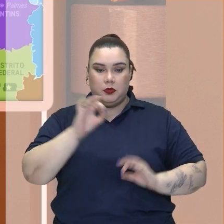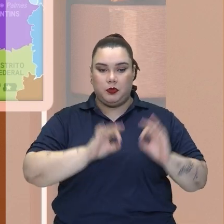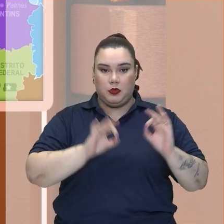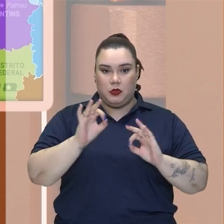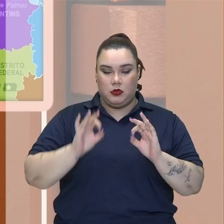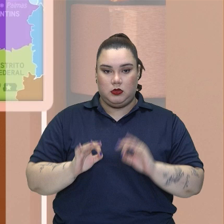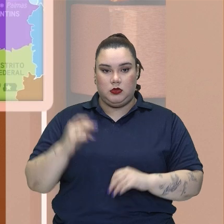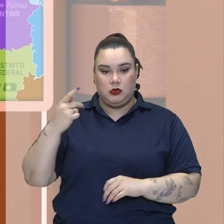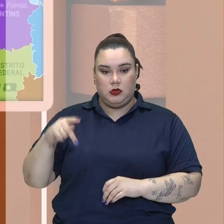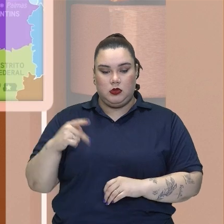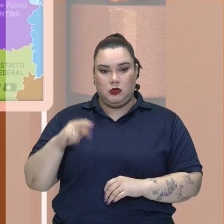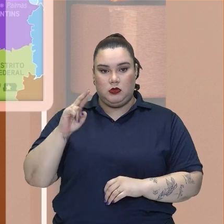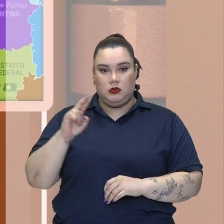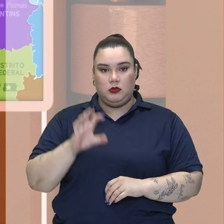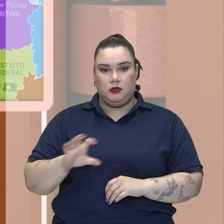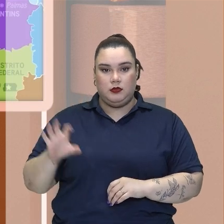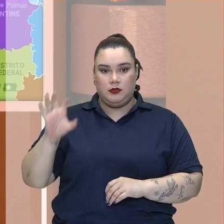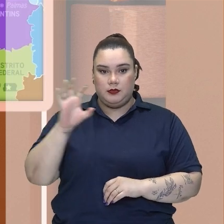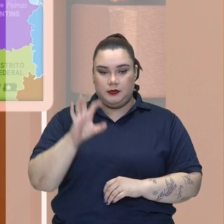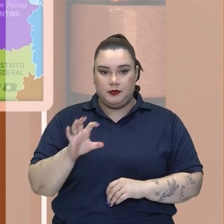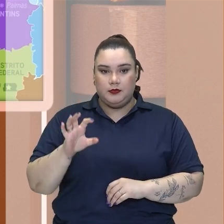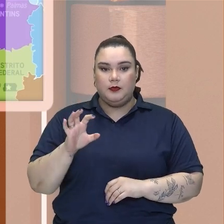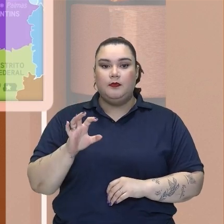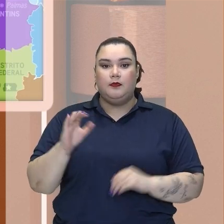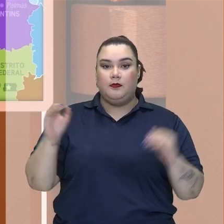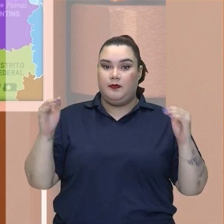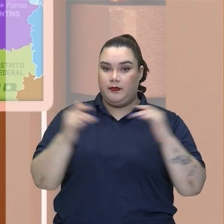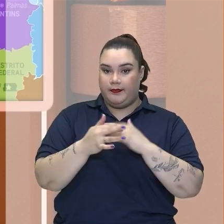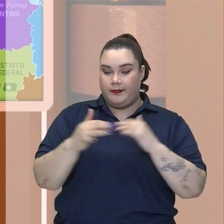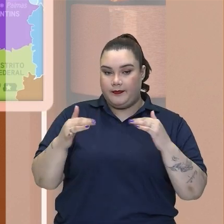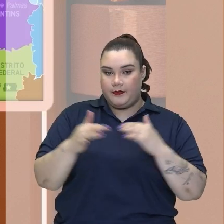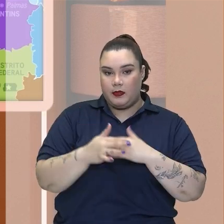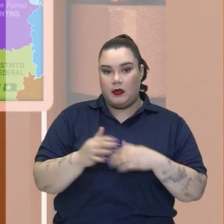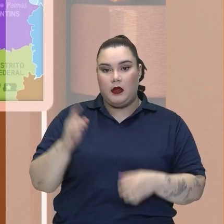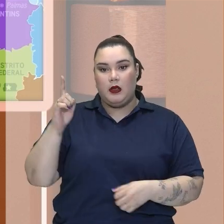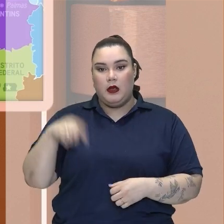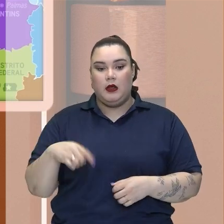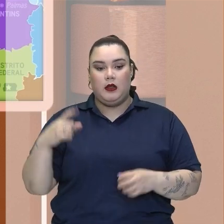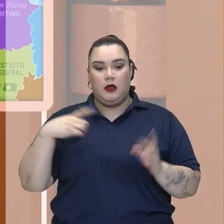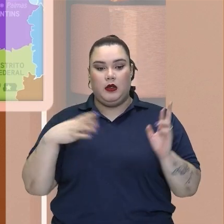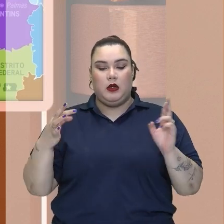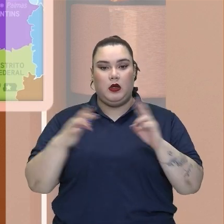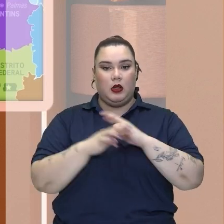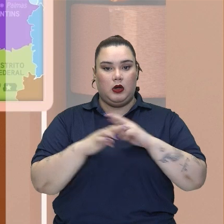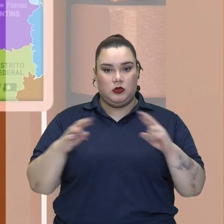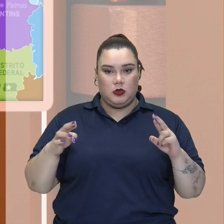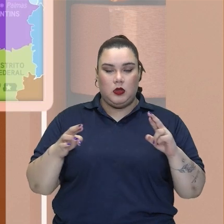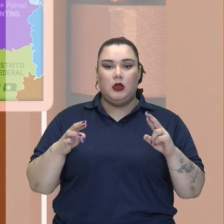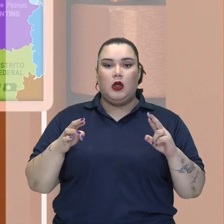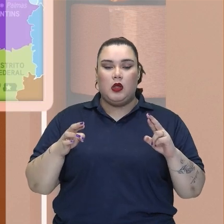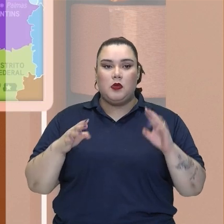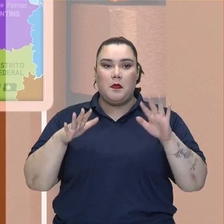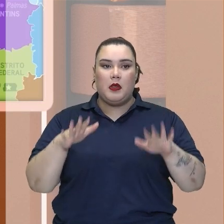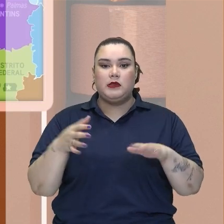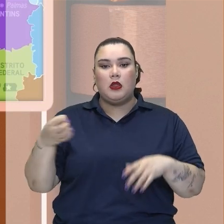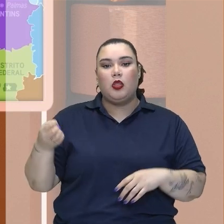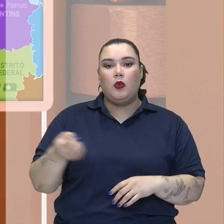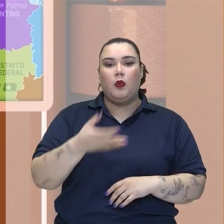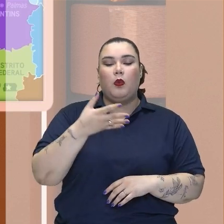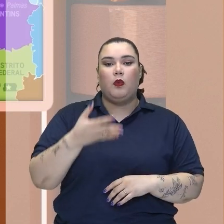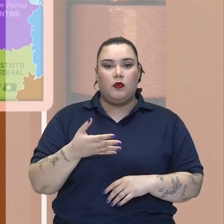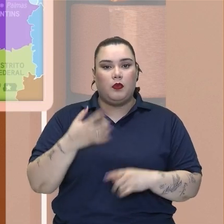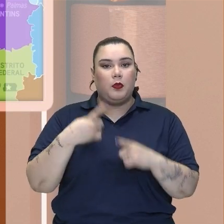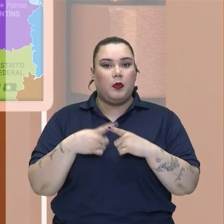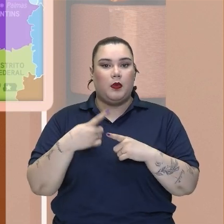na região norte, o processo de urbanização, ele é relativamente recente. E esse